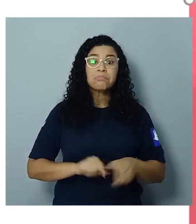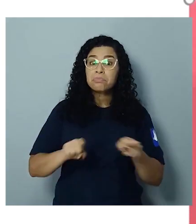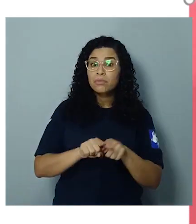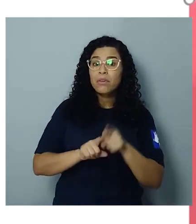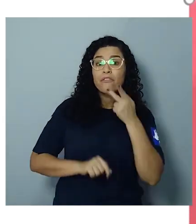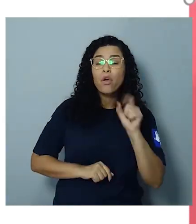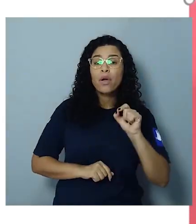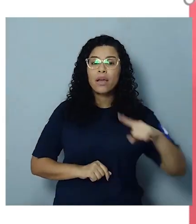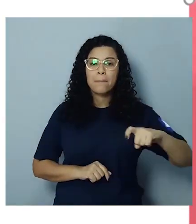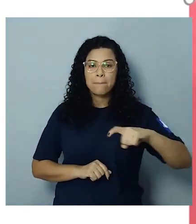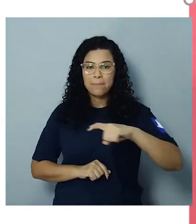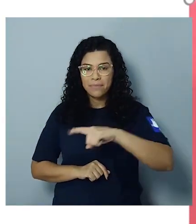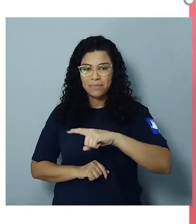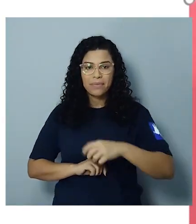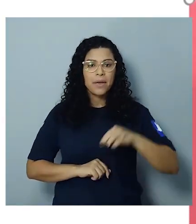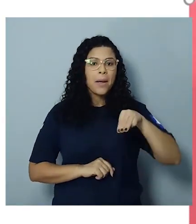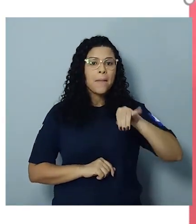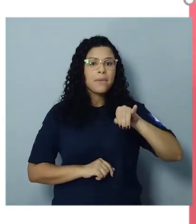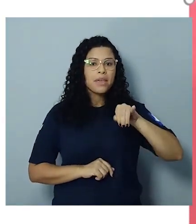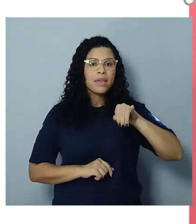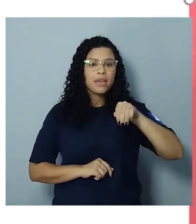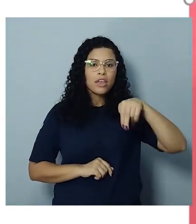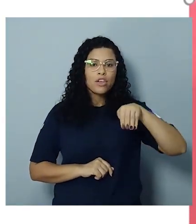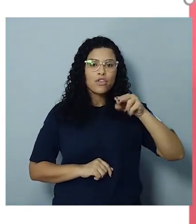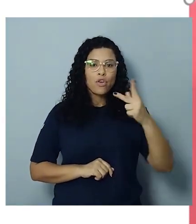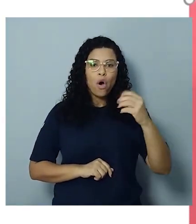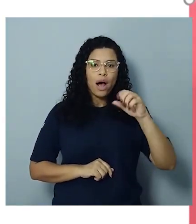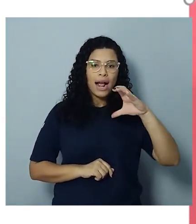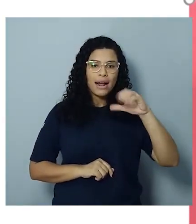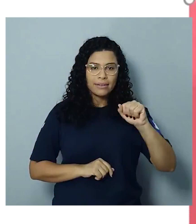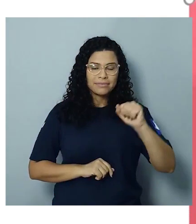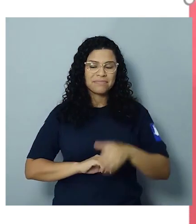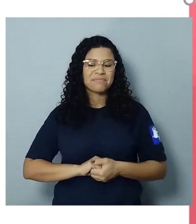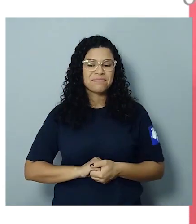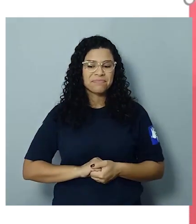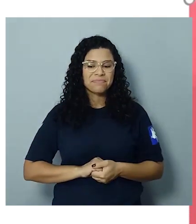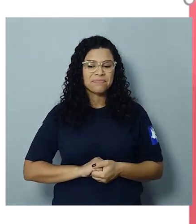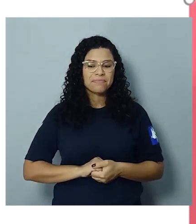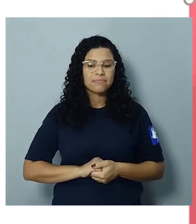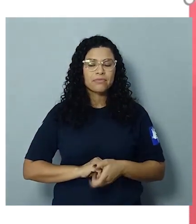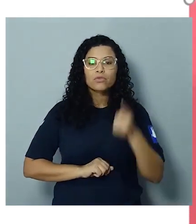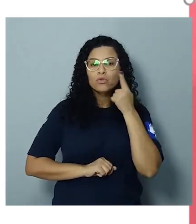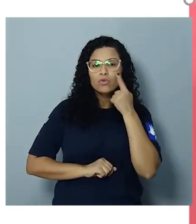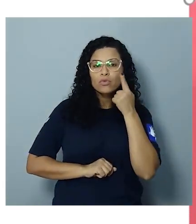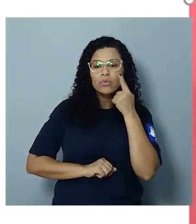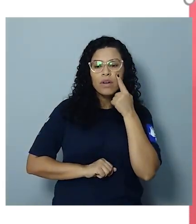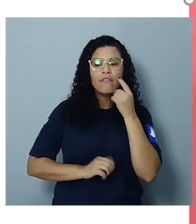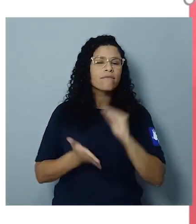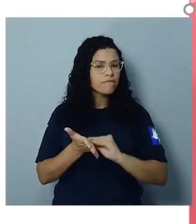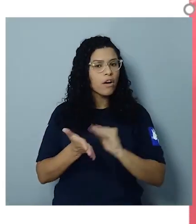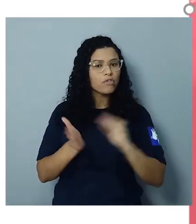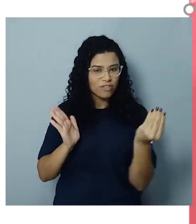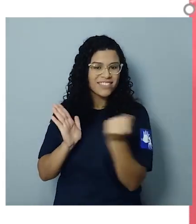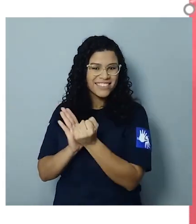Levi falou minhoca minhoca começa com a letra m deixa eu ver ai ainda